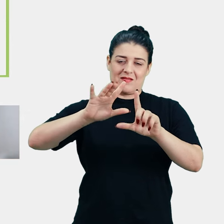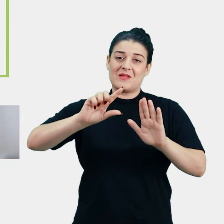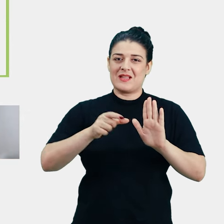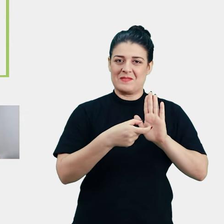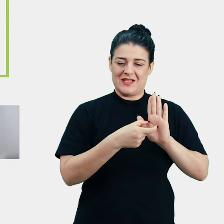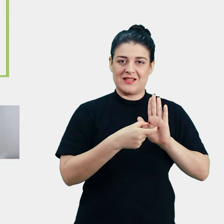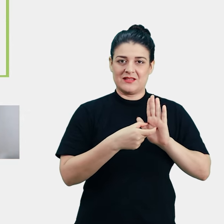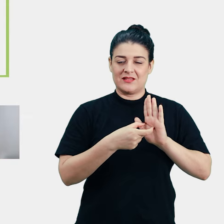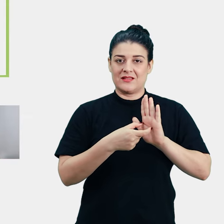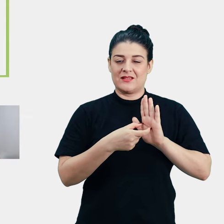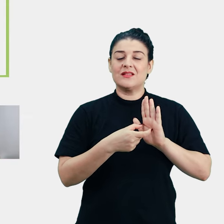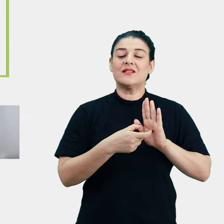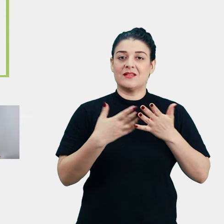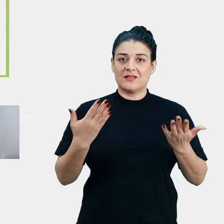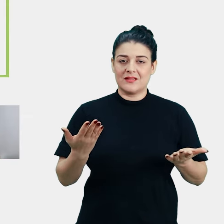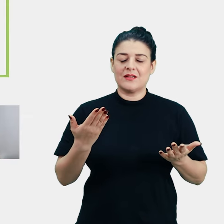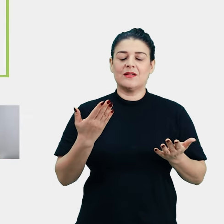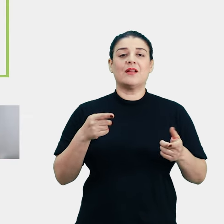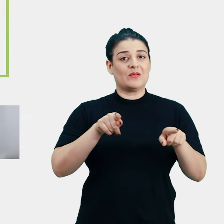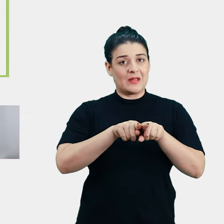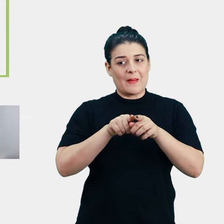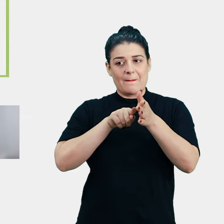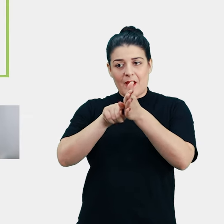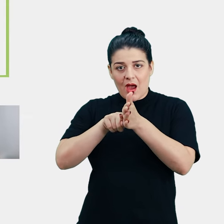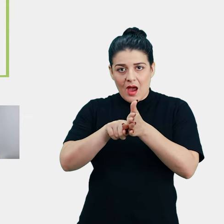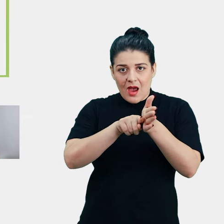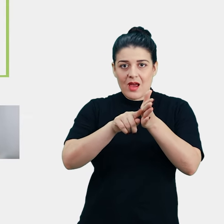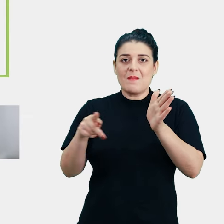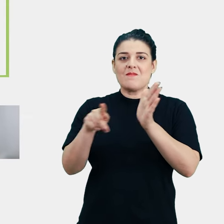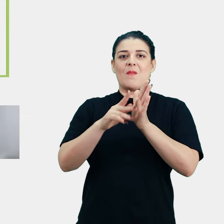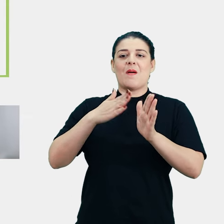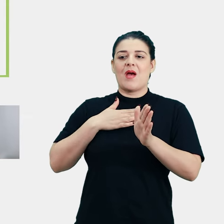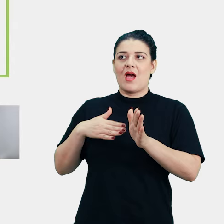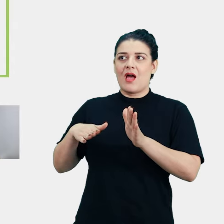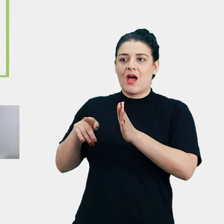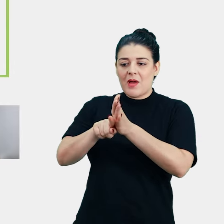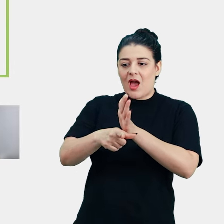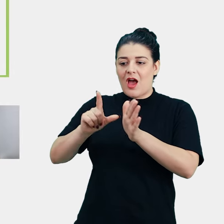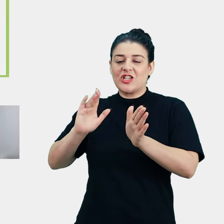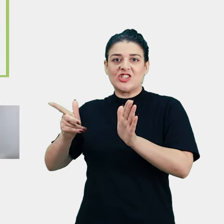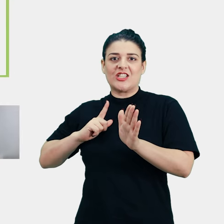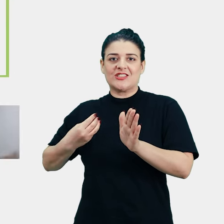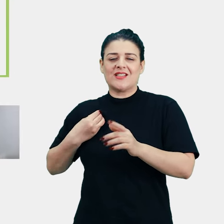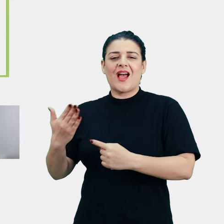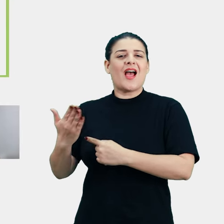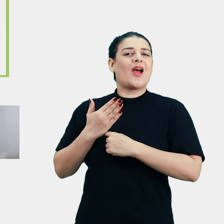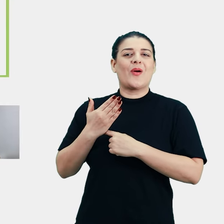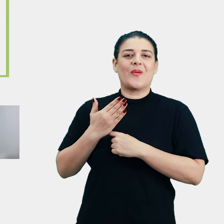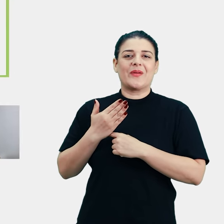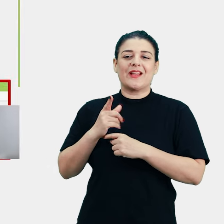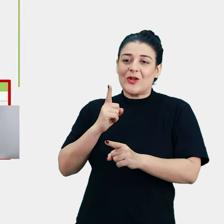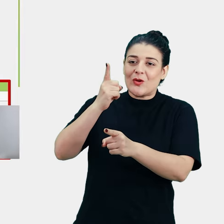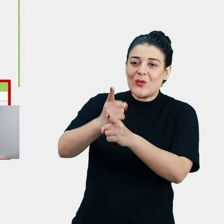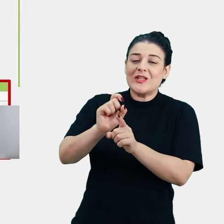software. E aí você faz uma busca também em cima da sua biblioteca, o que te auxilia o quê, pessoal? A ir atrás